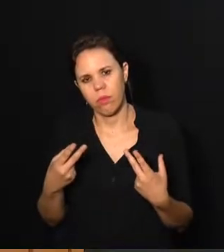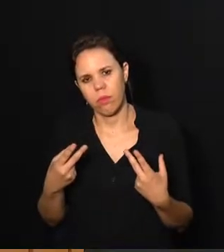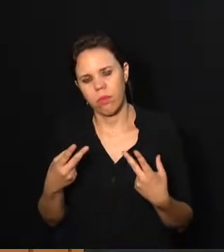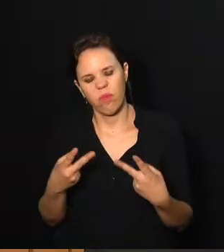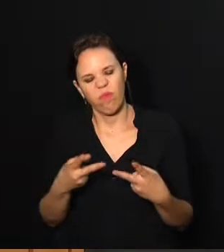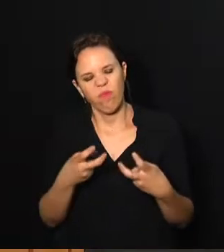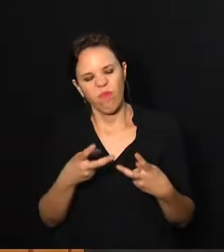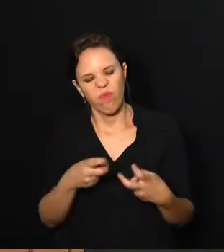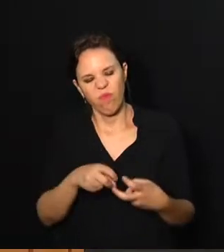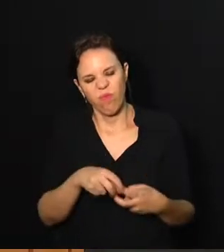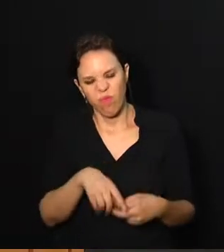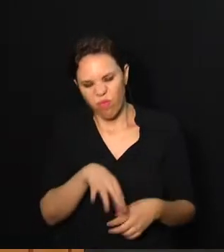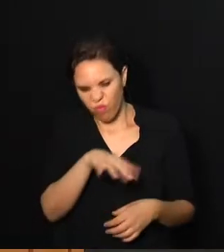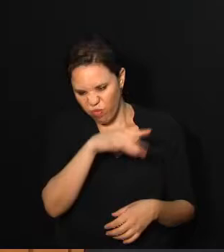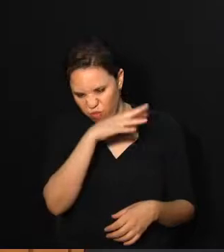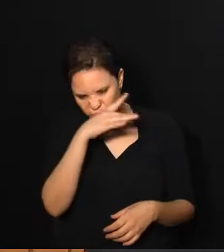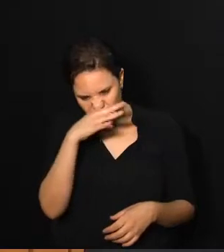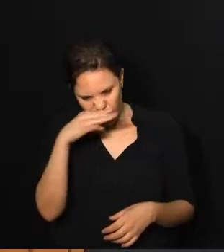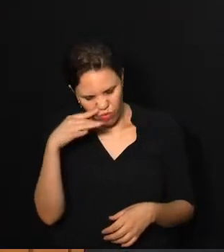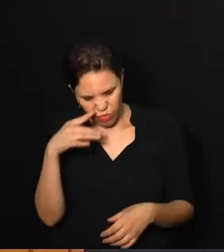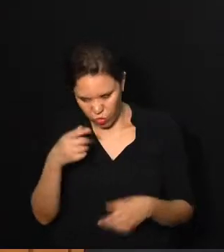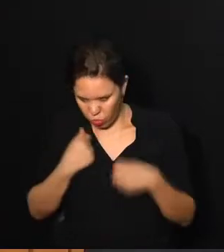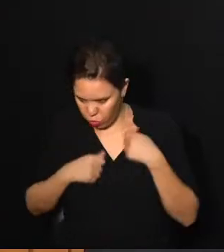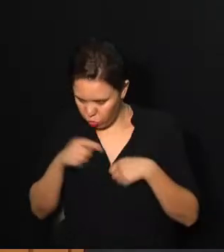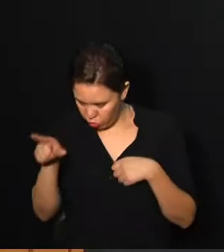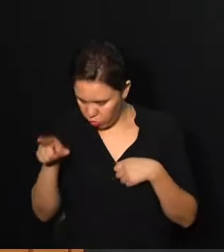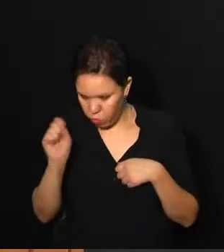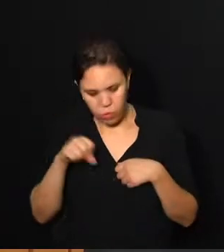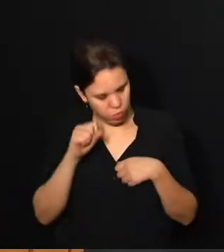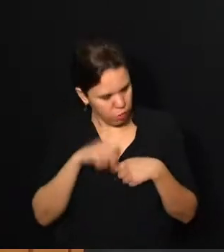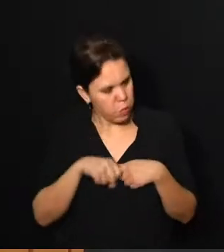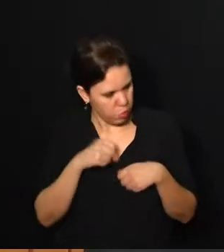dela. Vó, tomou banho? Tomei.